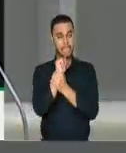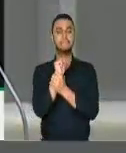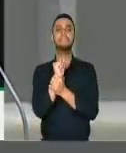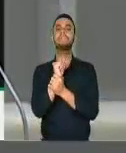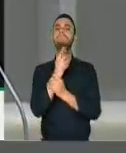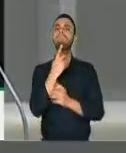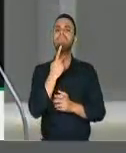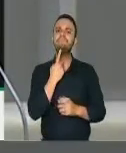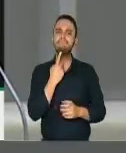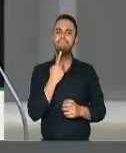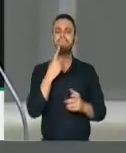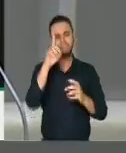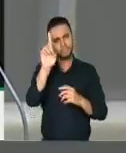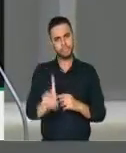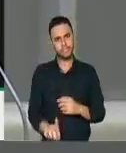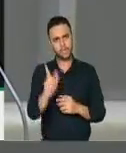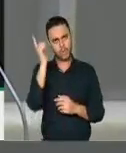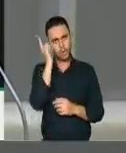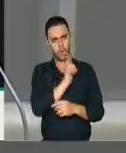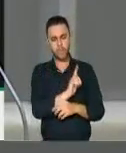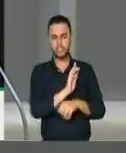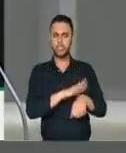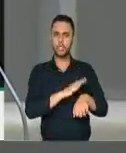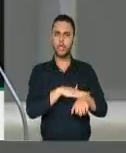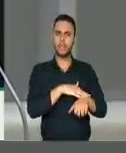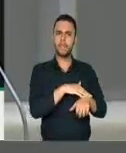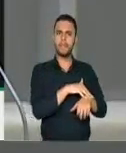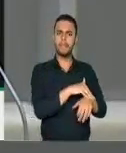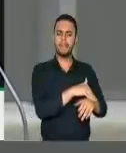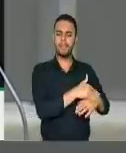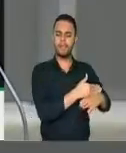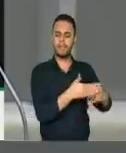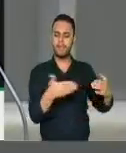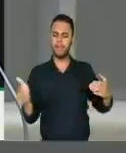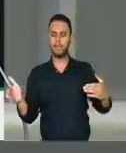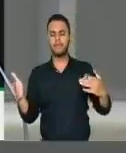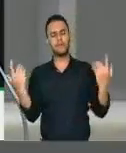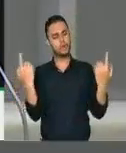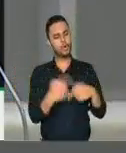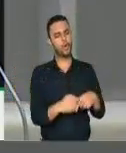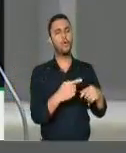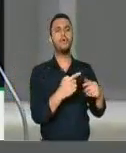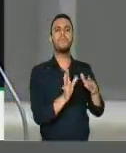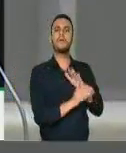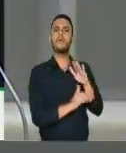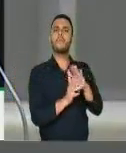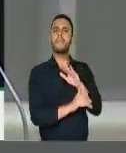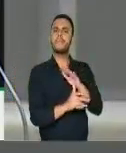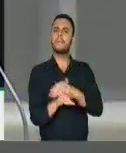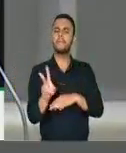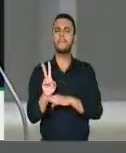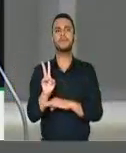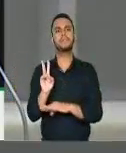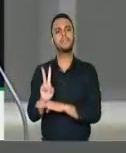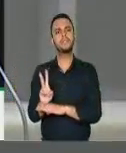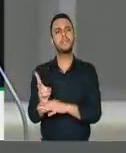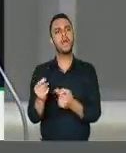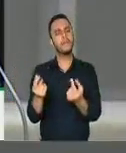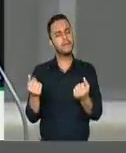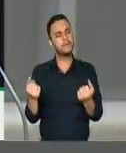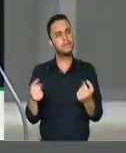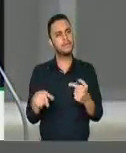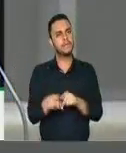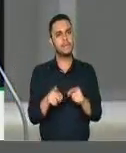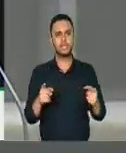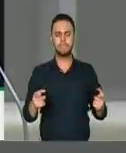direitos conquistados ao longo das décadas, para combater a corrupção, para proteger o patrimônio e a